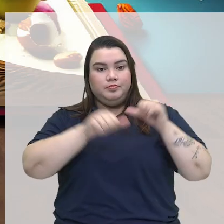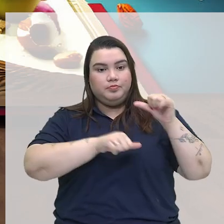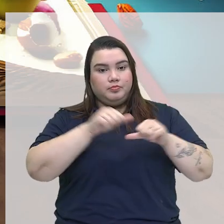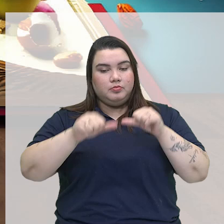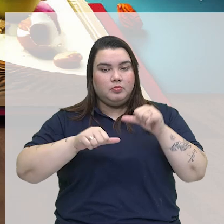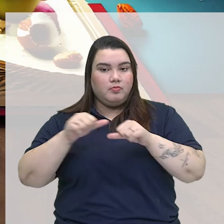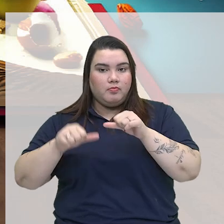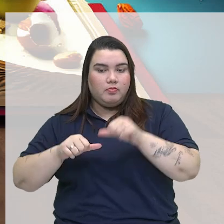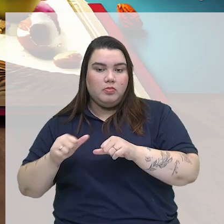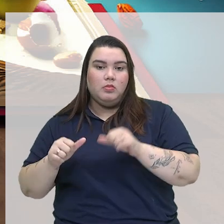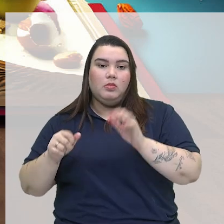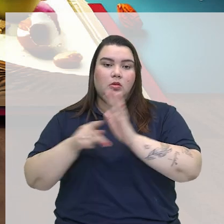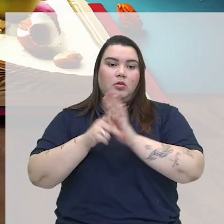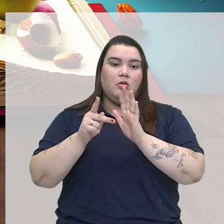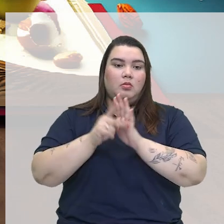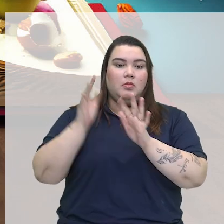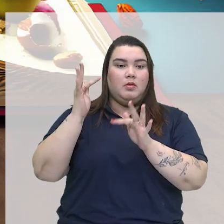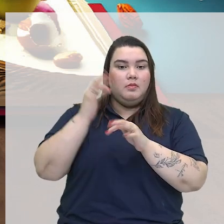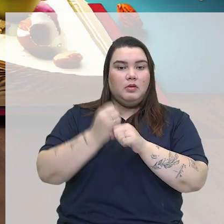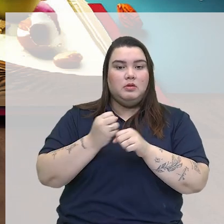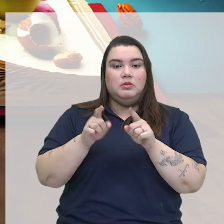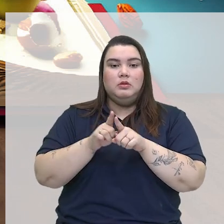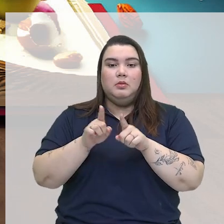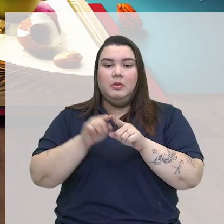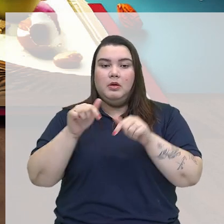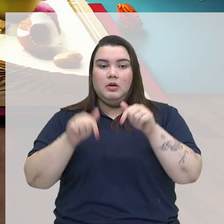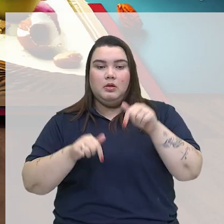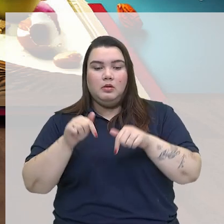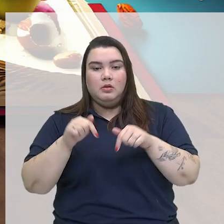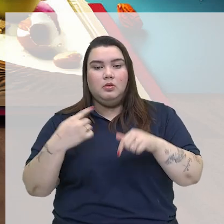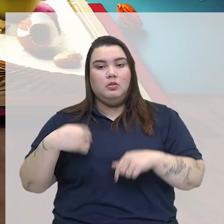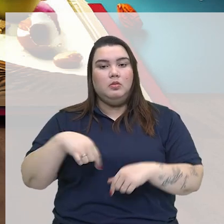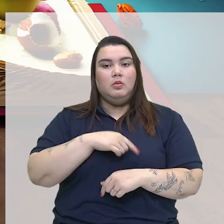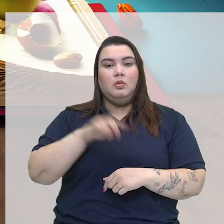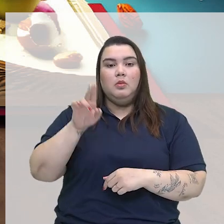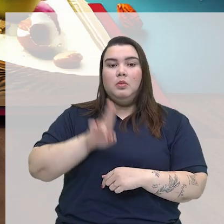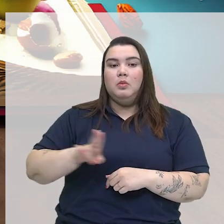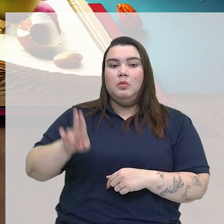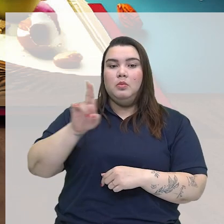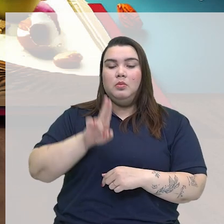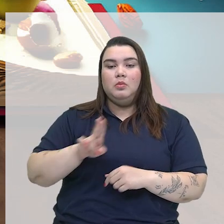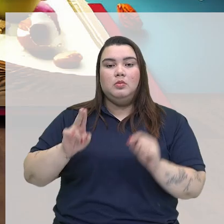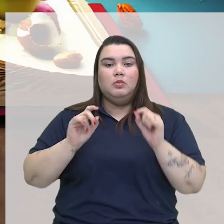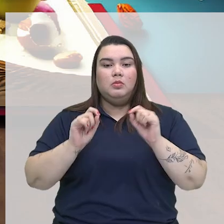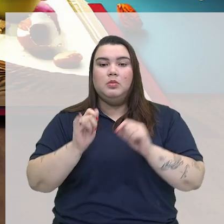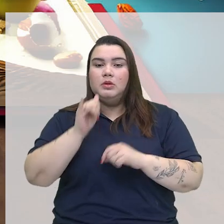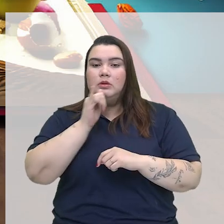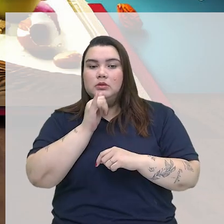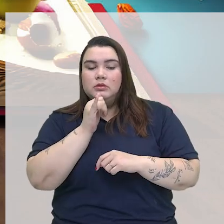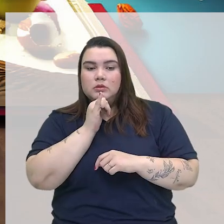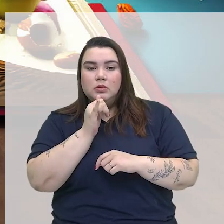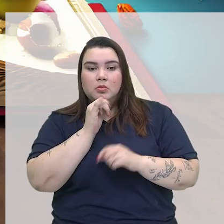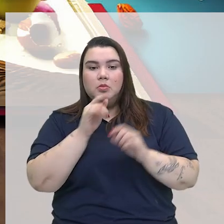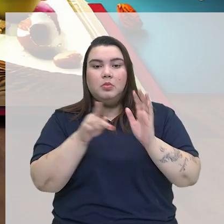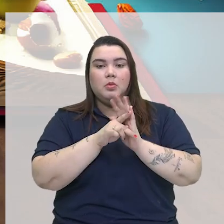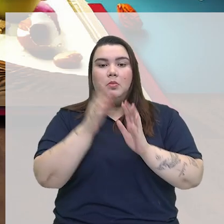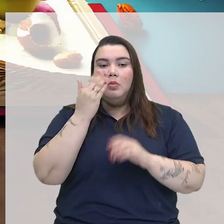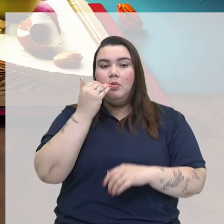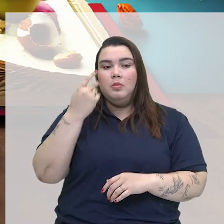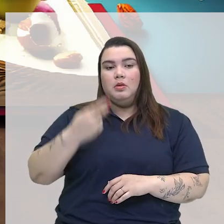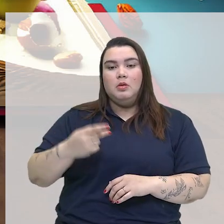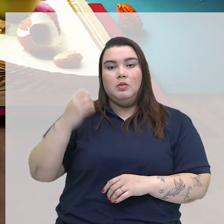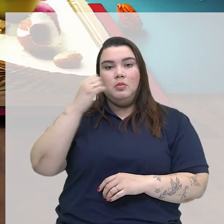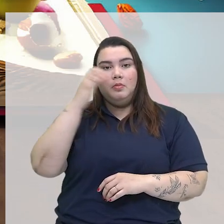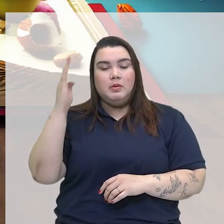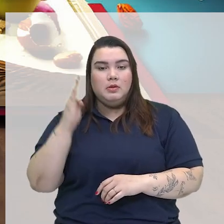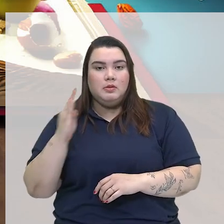transformações, tanto física quanto química, nós utilizamos o exemplo da culinária